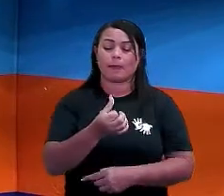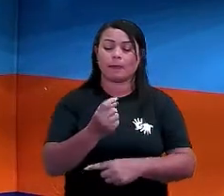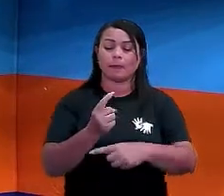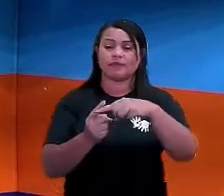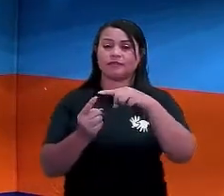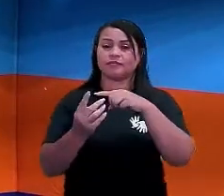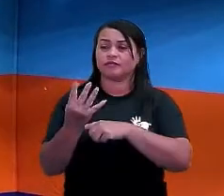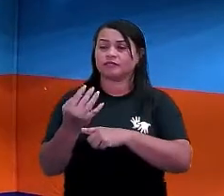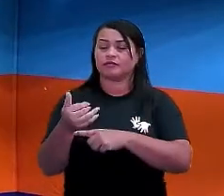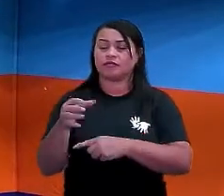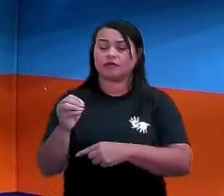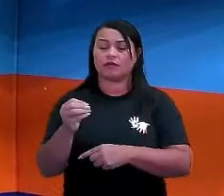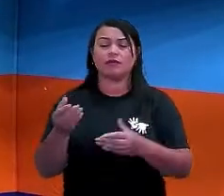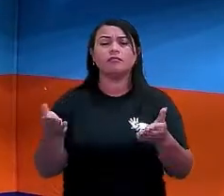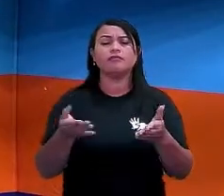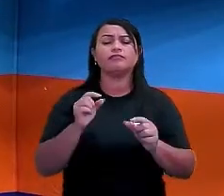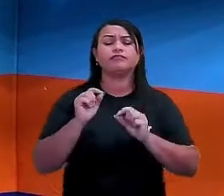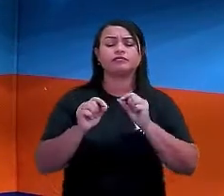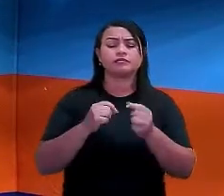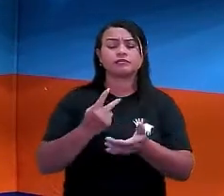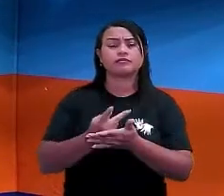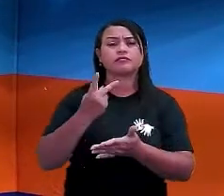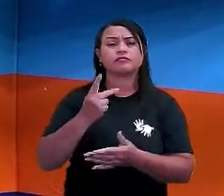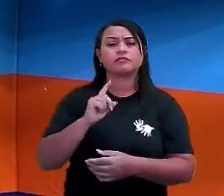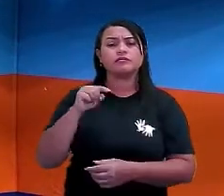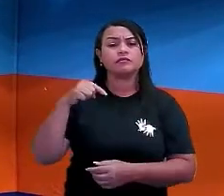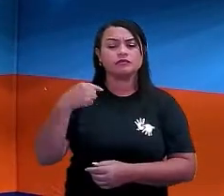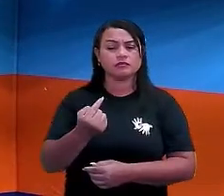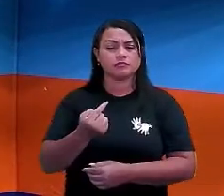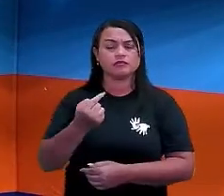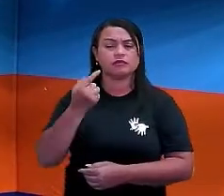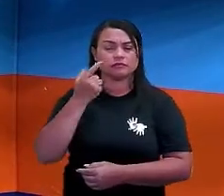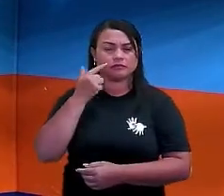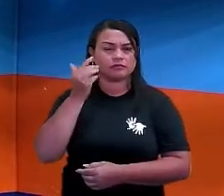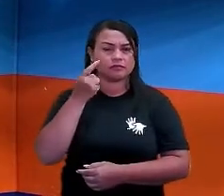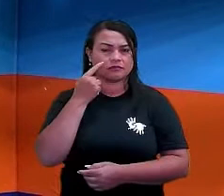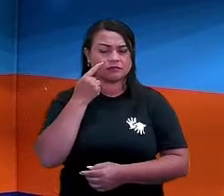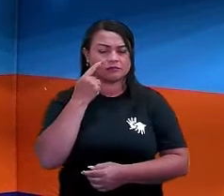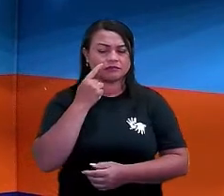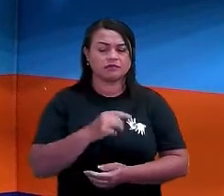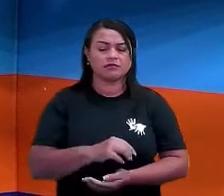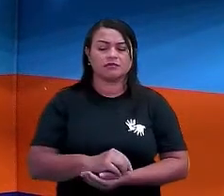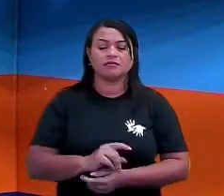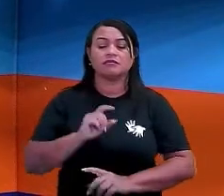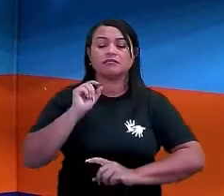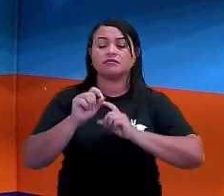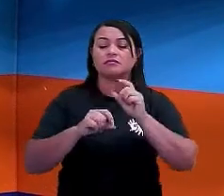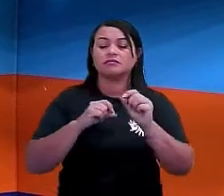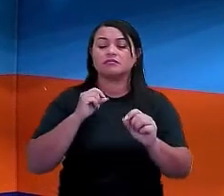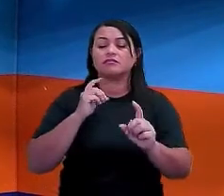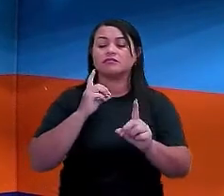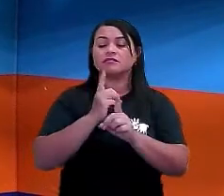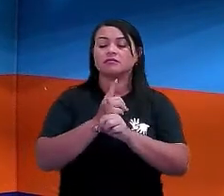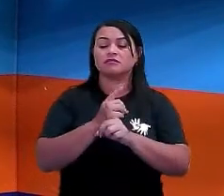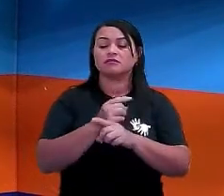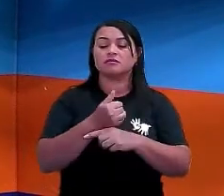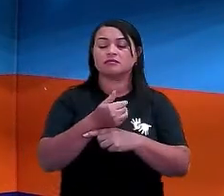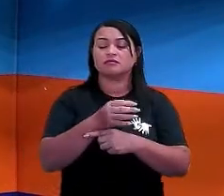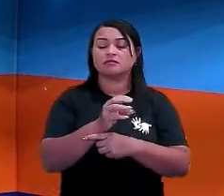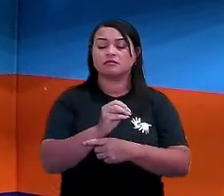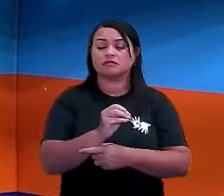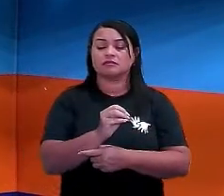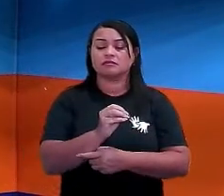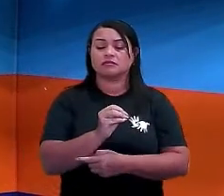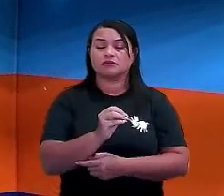10. E aí, o que, que vai ocorrer com o próximo? Ele não pede para a gente descobrir o próximo da sequência? Quem é que eu tenho que pegar?